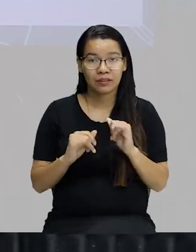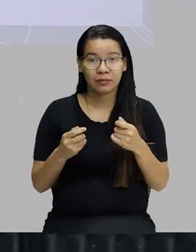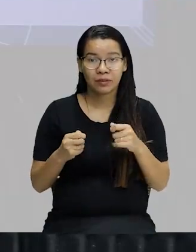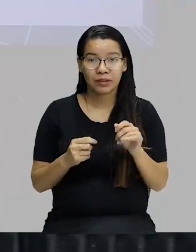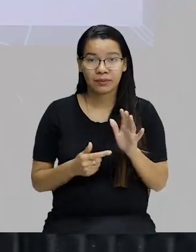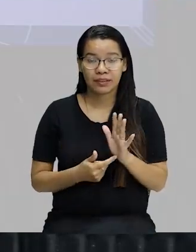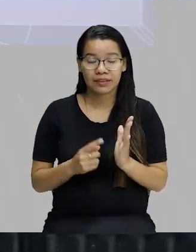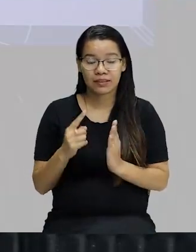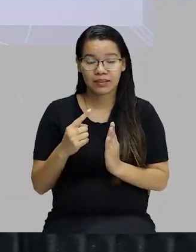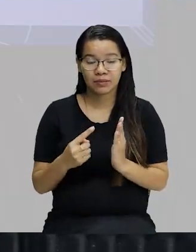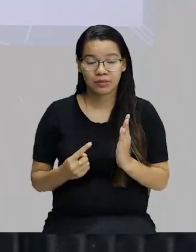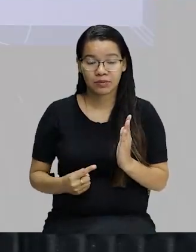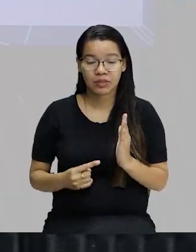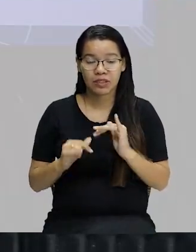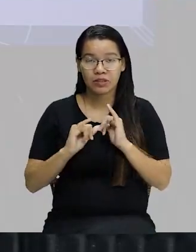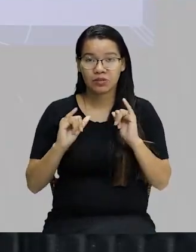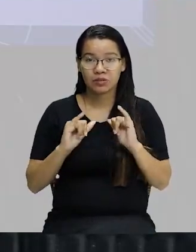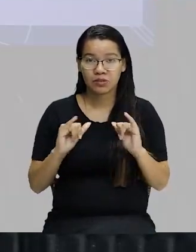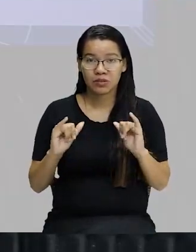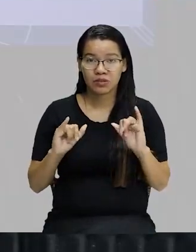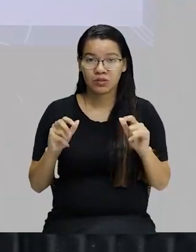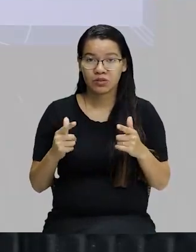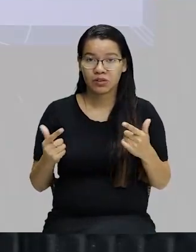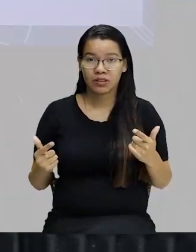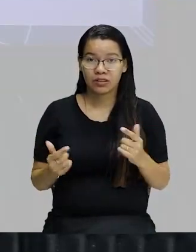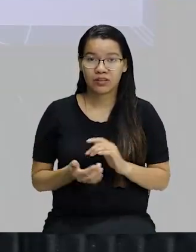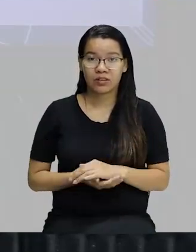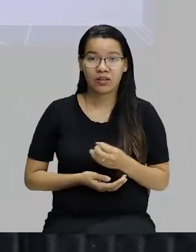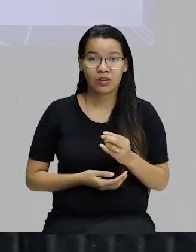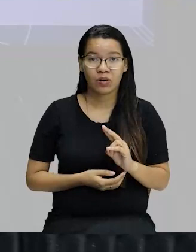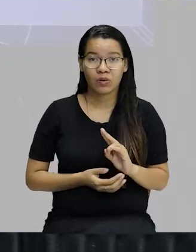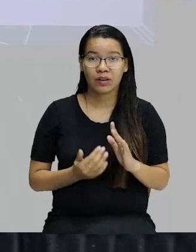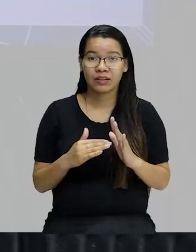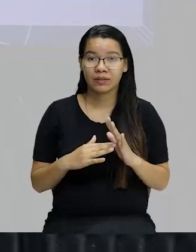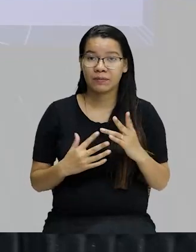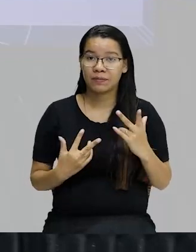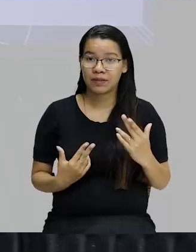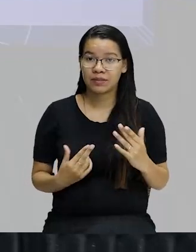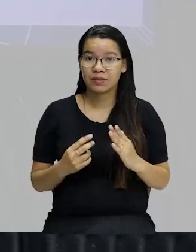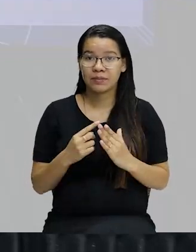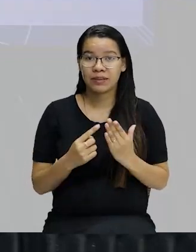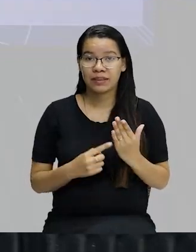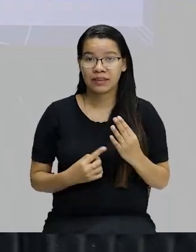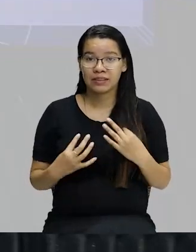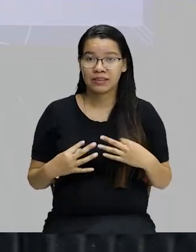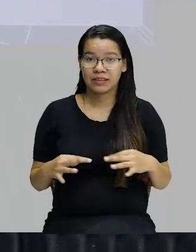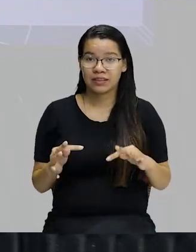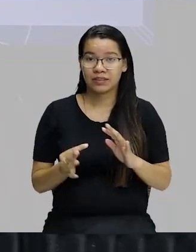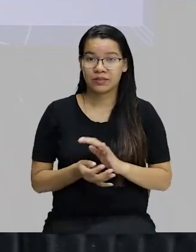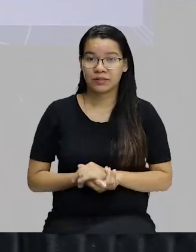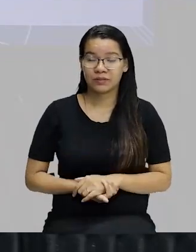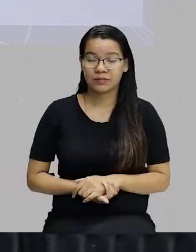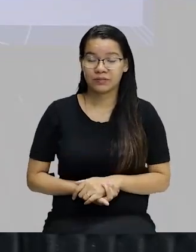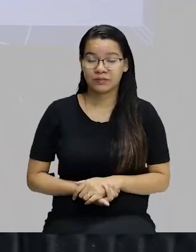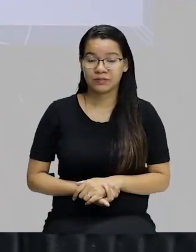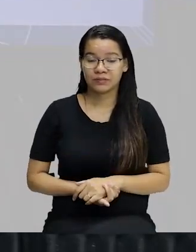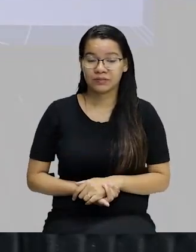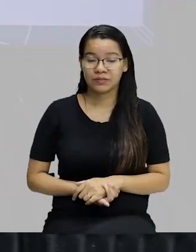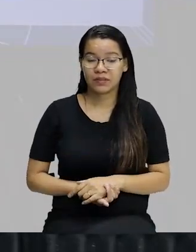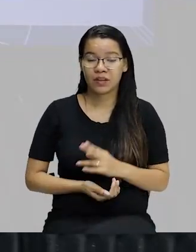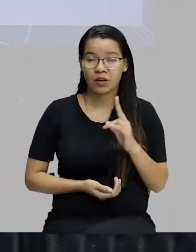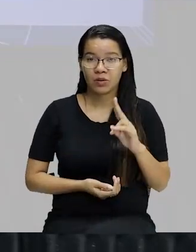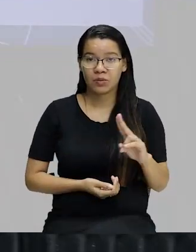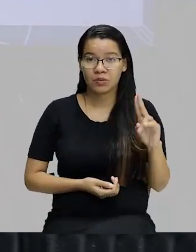em apostilas, em notícias, em jornais ou mesmo materiais técnicos, certo? Ao usar